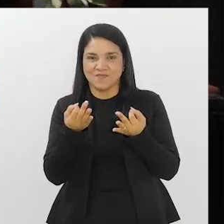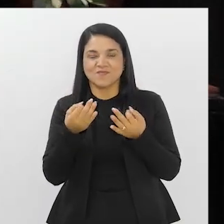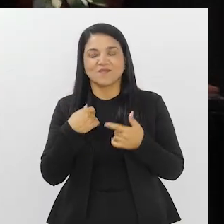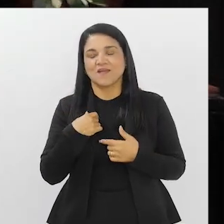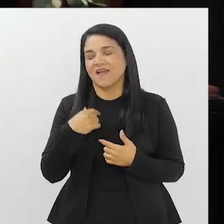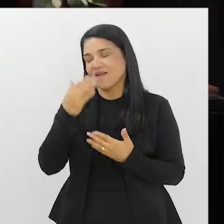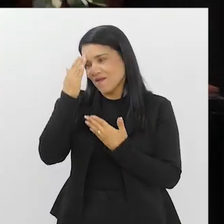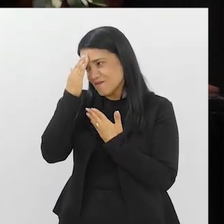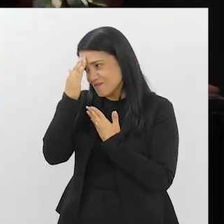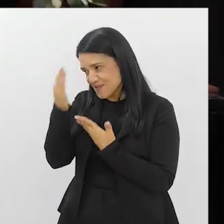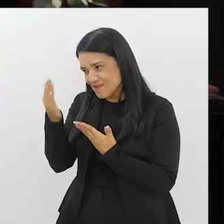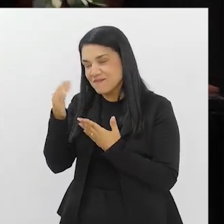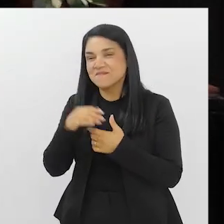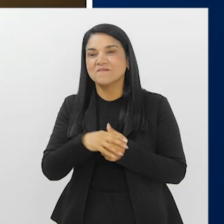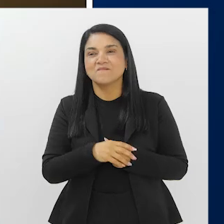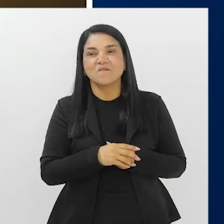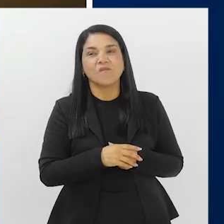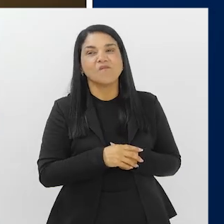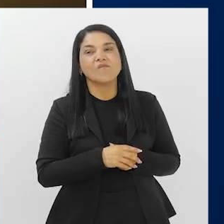Ah, boca. muito obrigada.